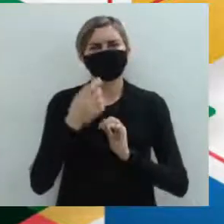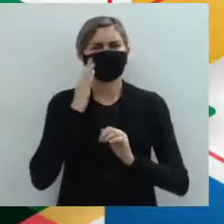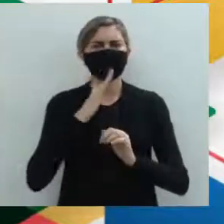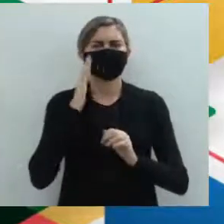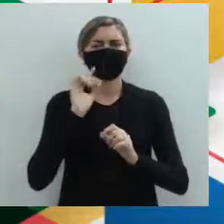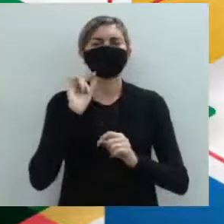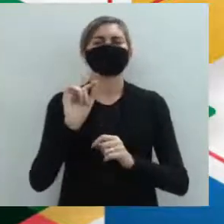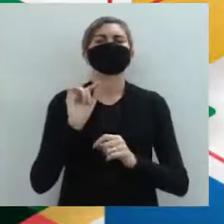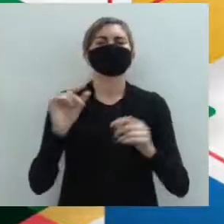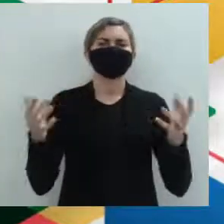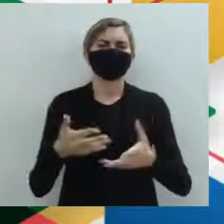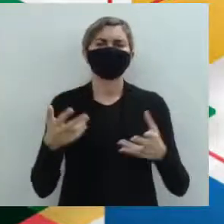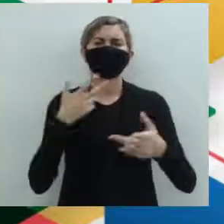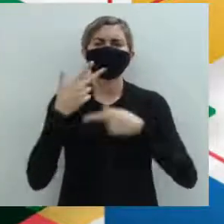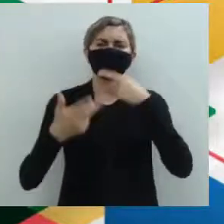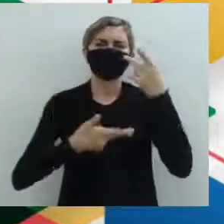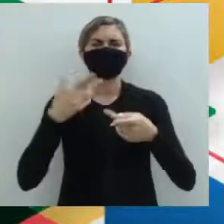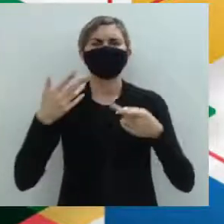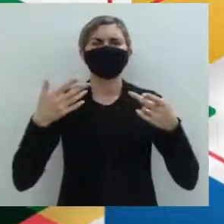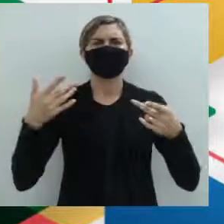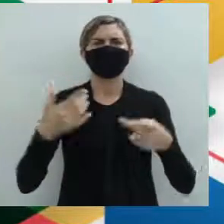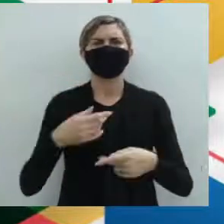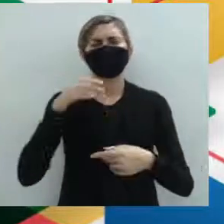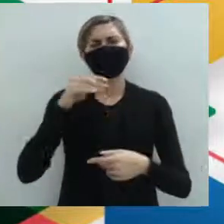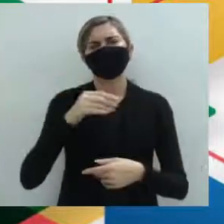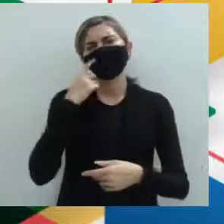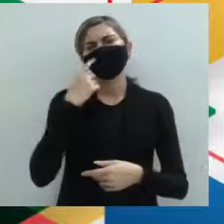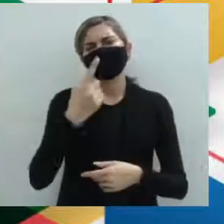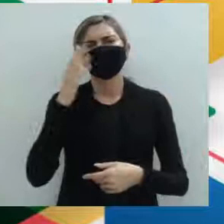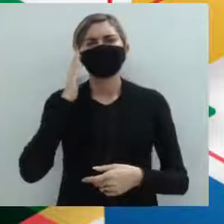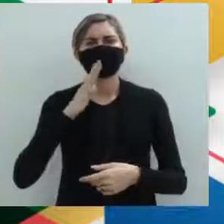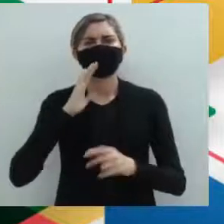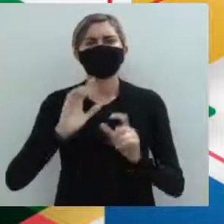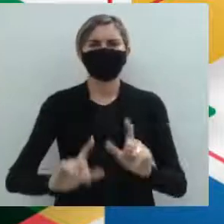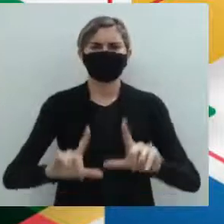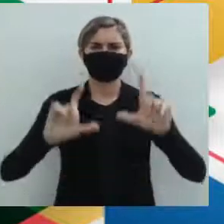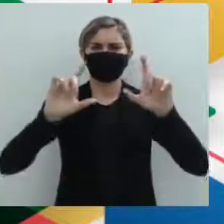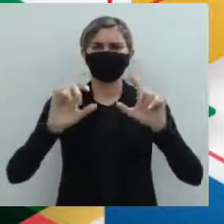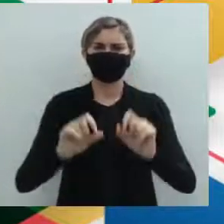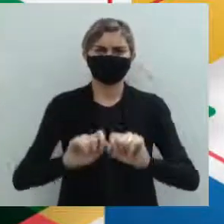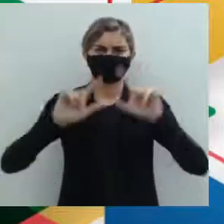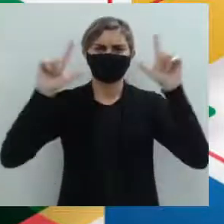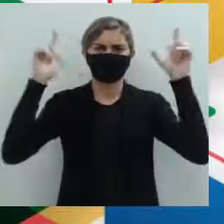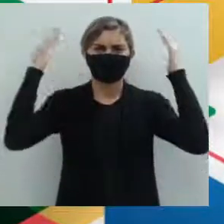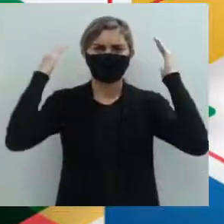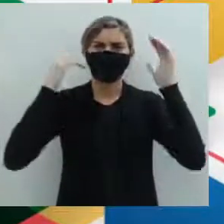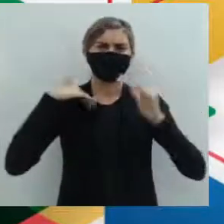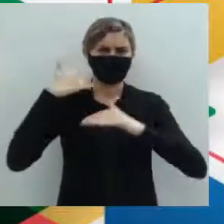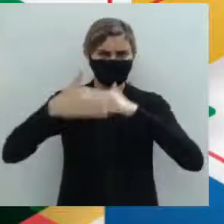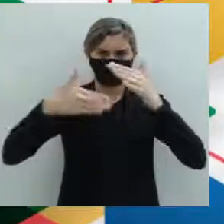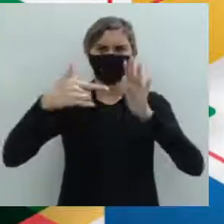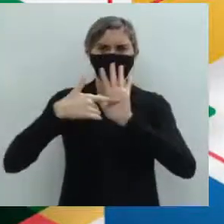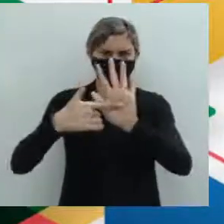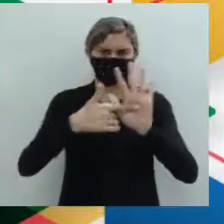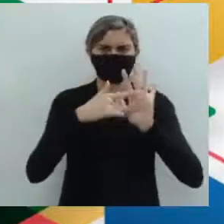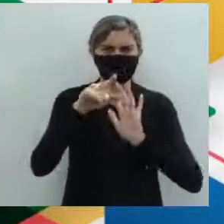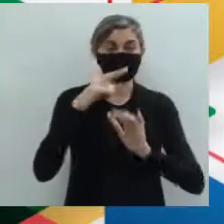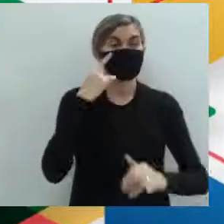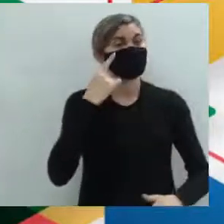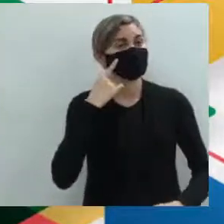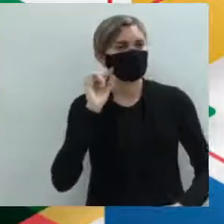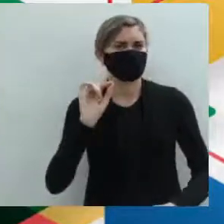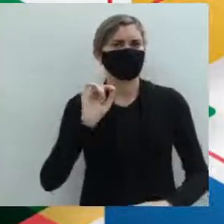entender isso, que a gente já tinha falado sobre a uberização, mas a gente vai entender isso numa imagem que eu vou mostrar para vocês daqui a pouquinho. Mas vejam só,